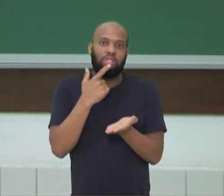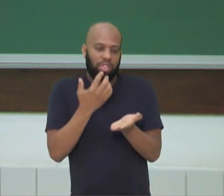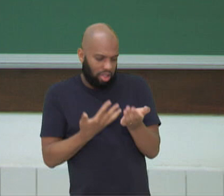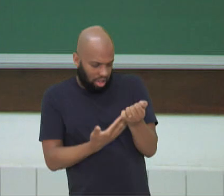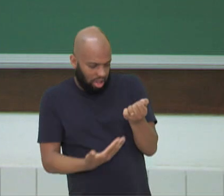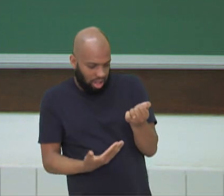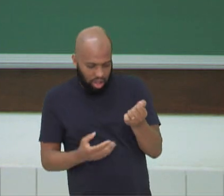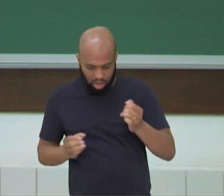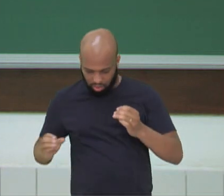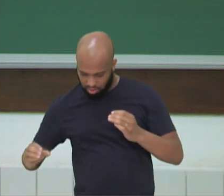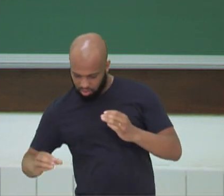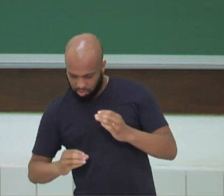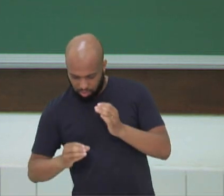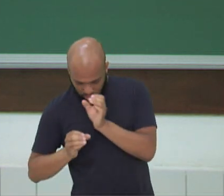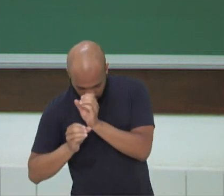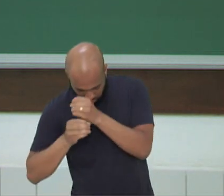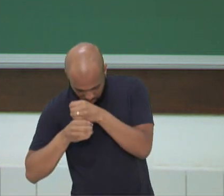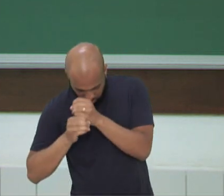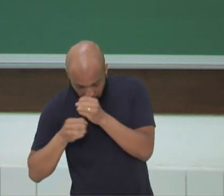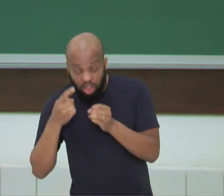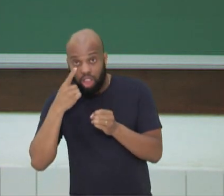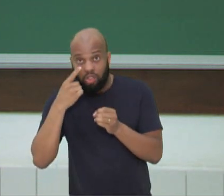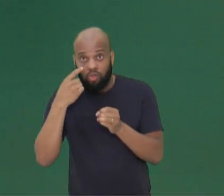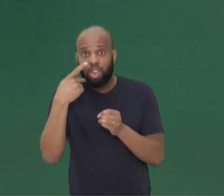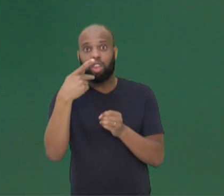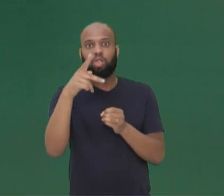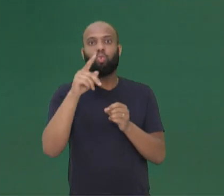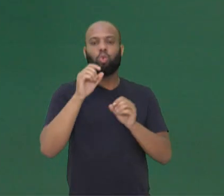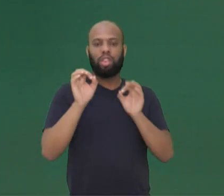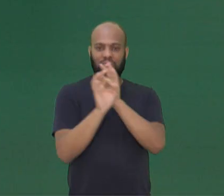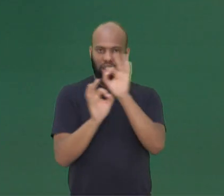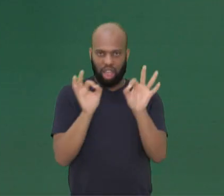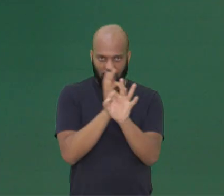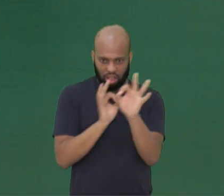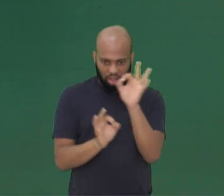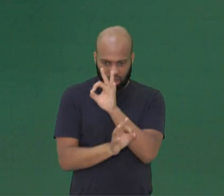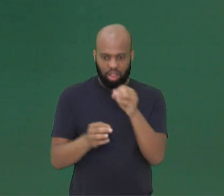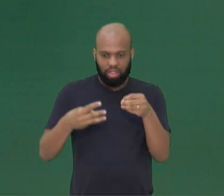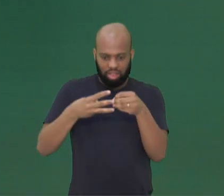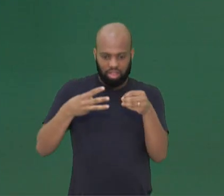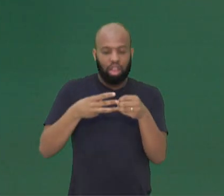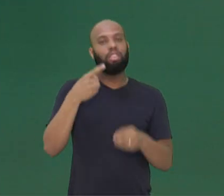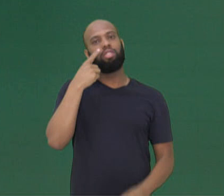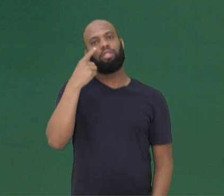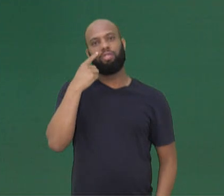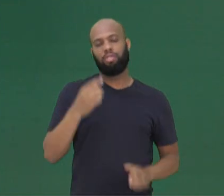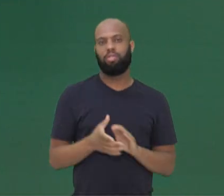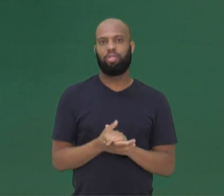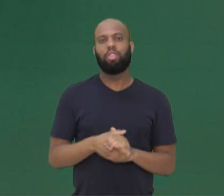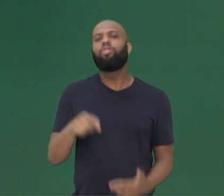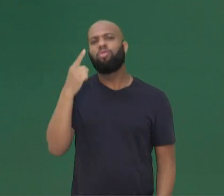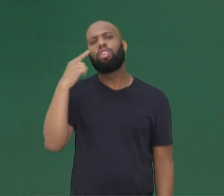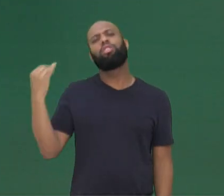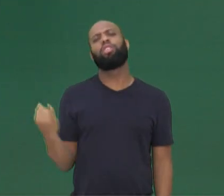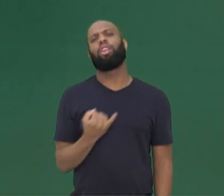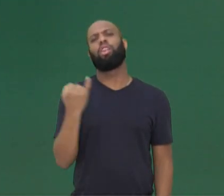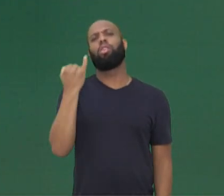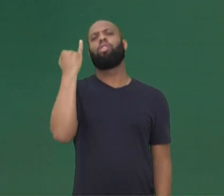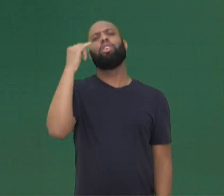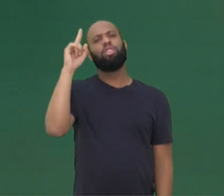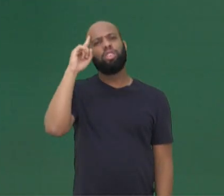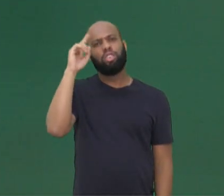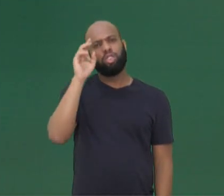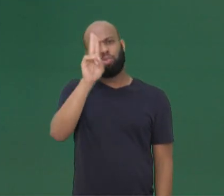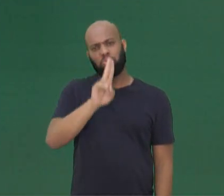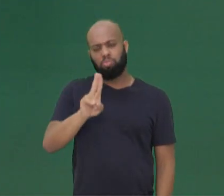está, olhando apenas uma célula. Então, olha como é importante esse instrumento no nosso dia a dia, no nosso